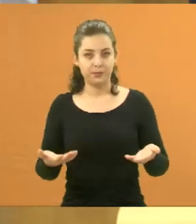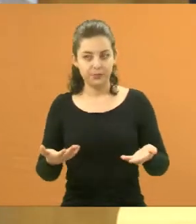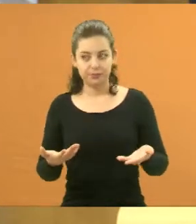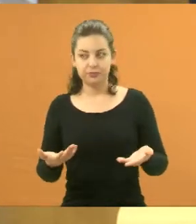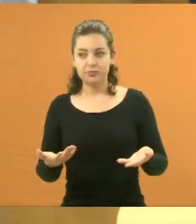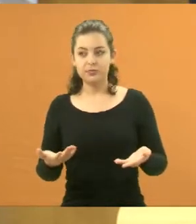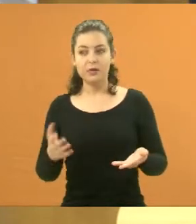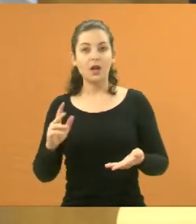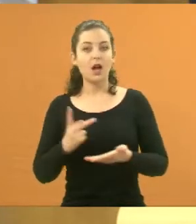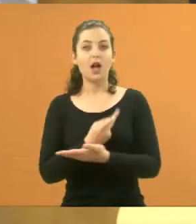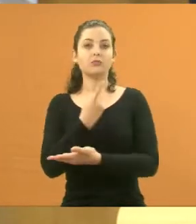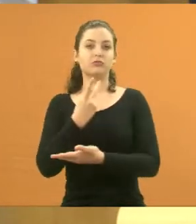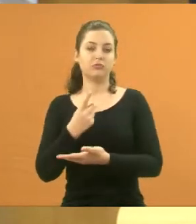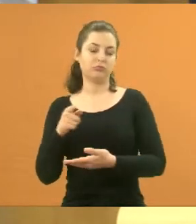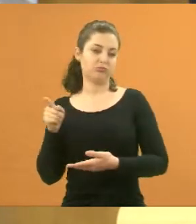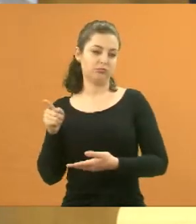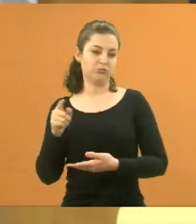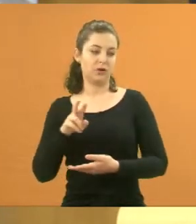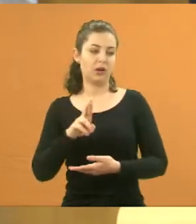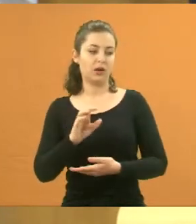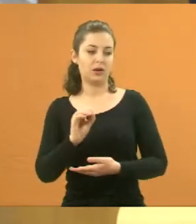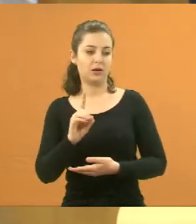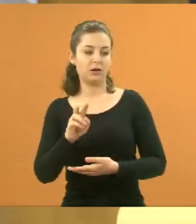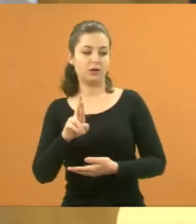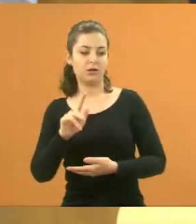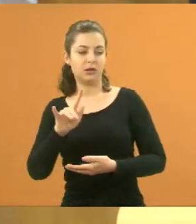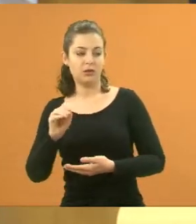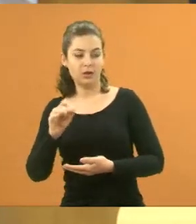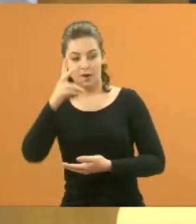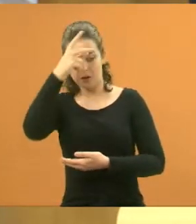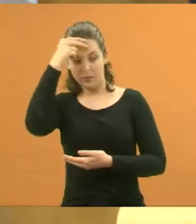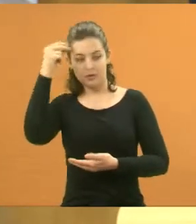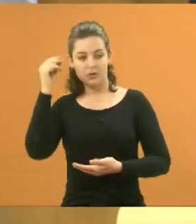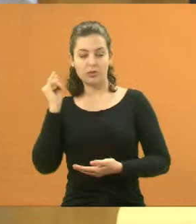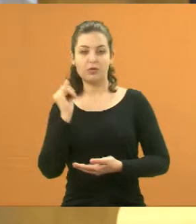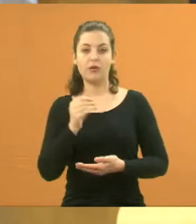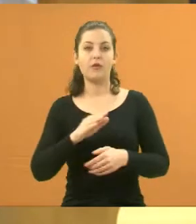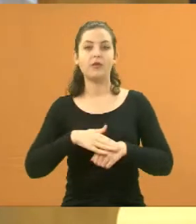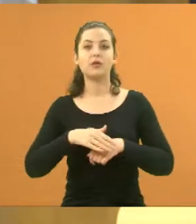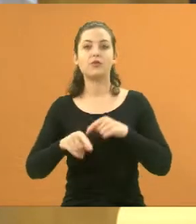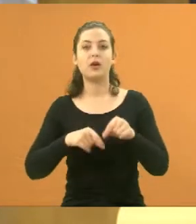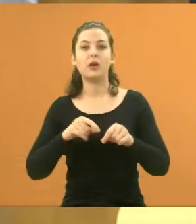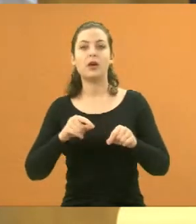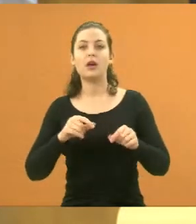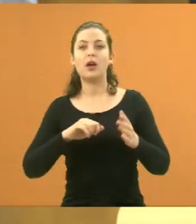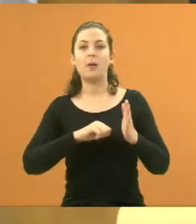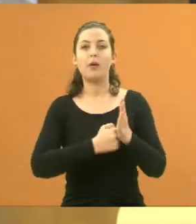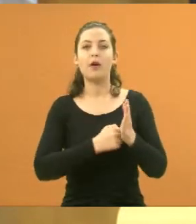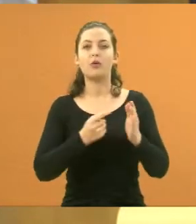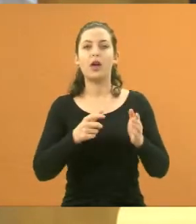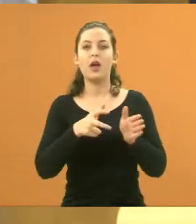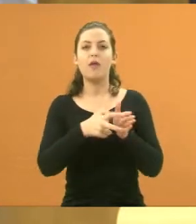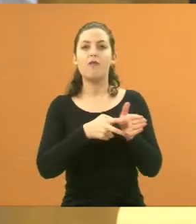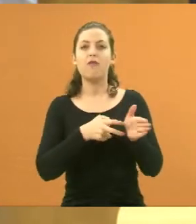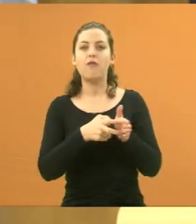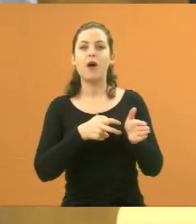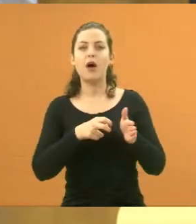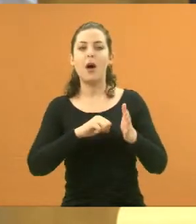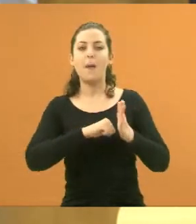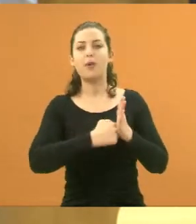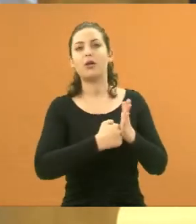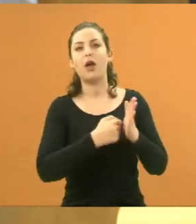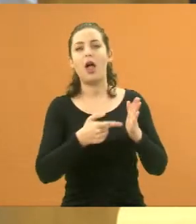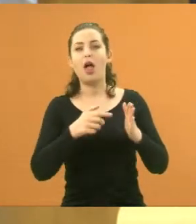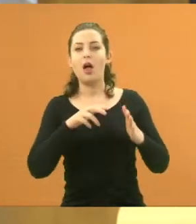porque aconteceu, eu contava para o Rodrigo, a ação que a prefeitura teve com ele foi de bloquear um bem que ele tinha, que era uma van escolar, e ele